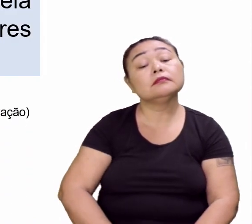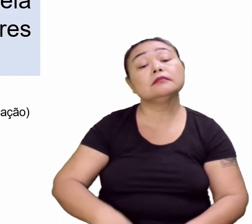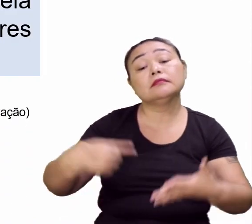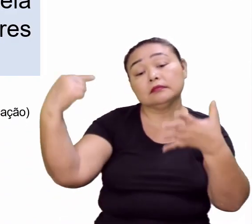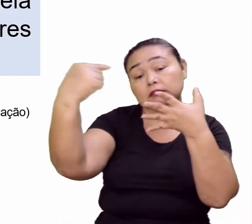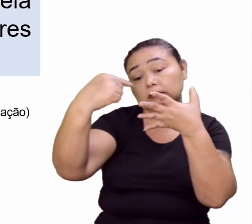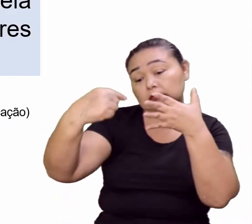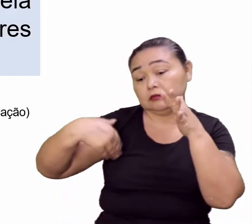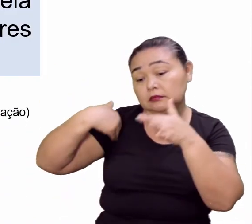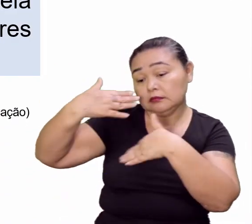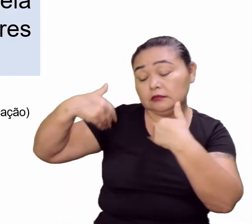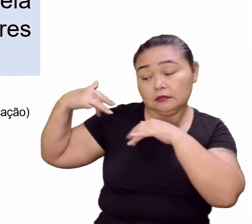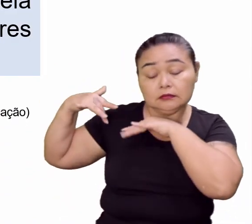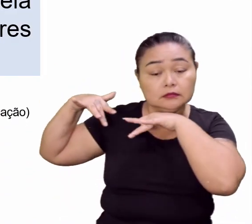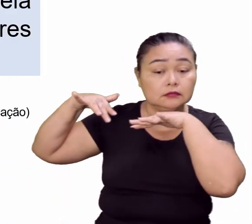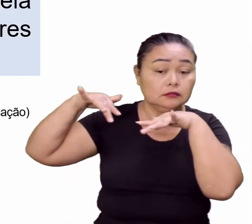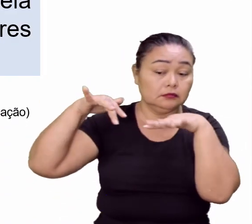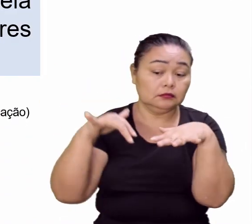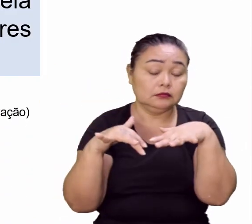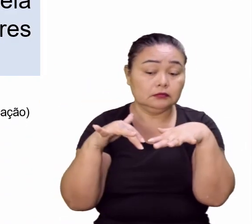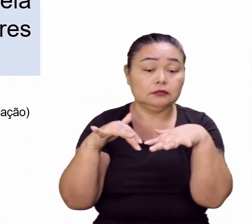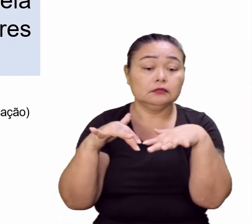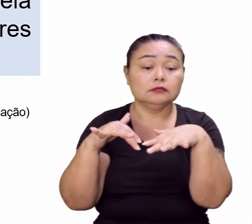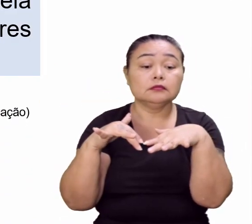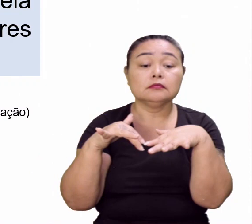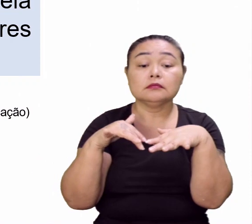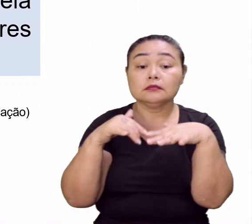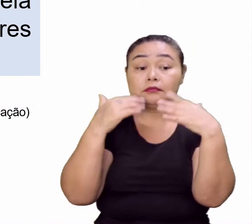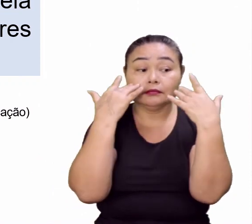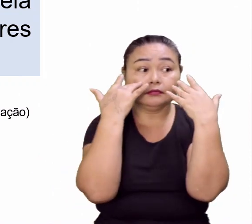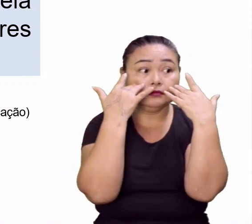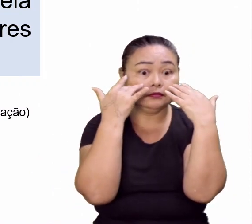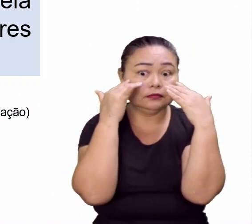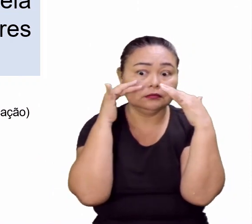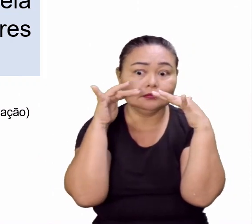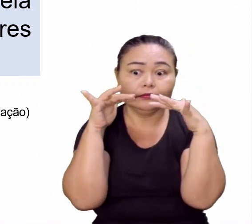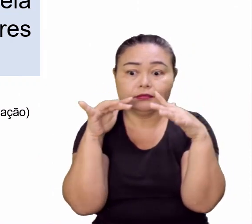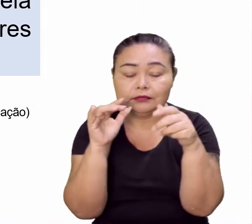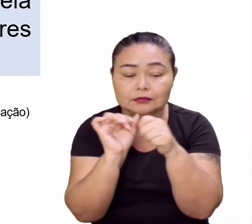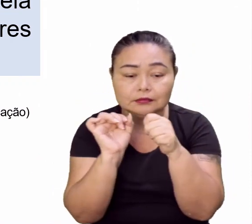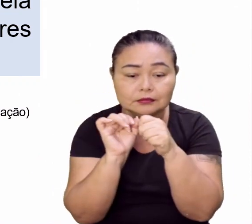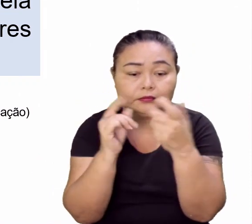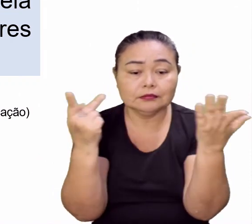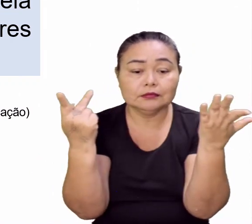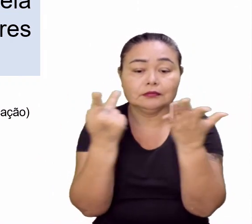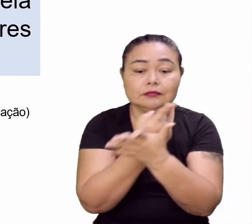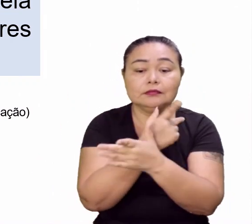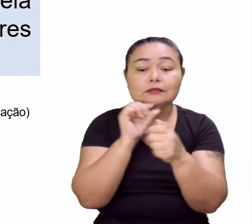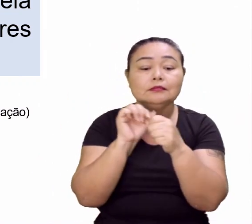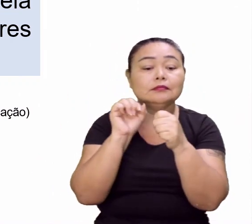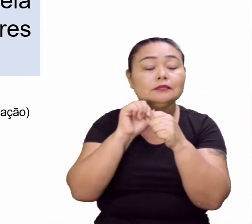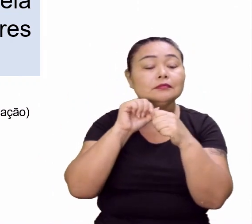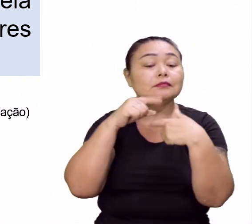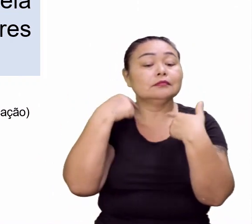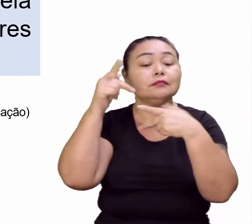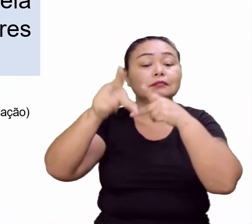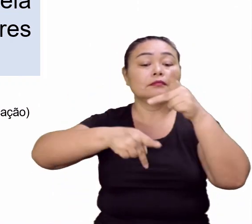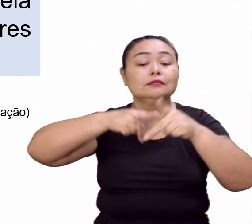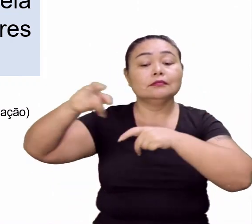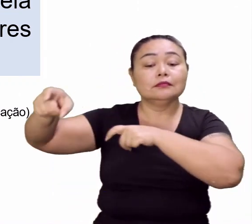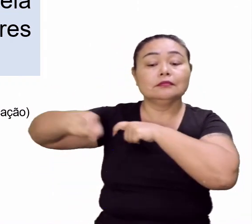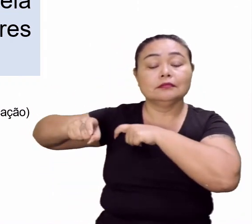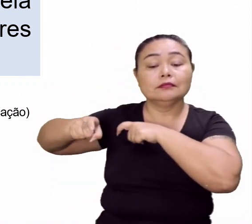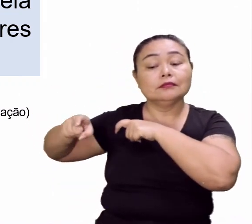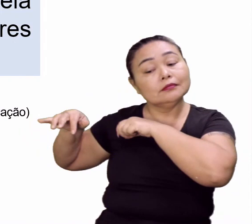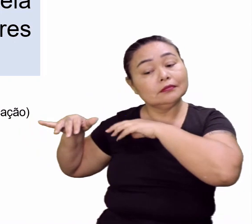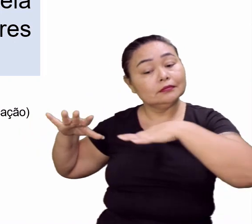Fatores do processo de urbanização. Fatores atrativos. Ocorrem pela urbanização causada pela atração da população do